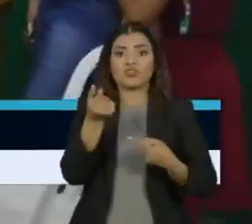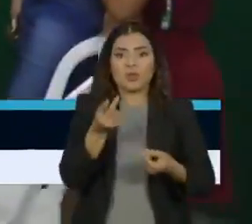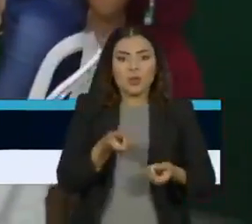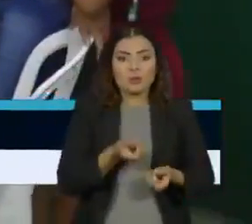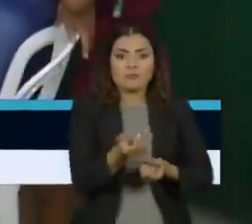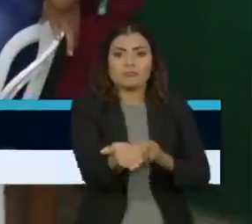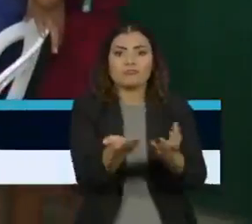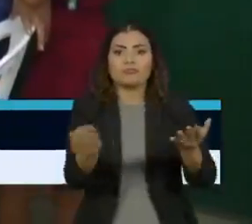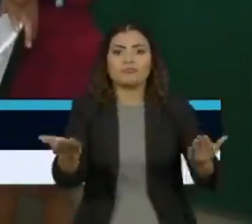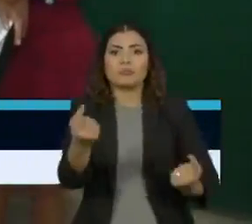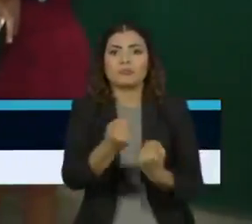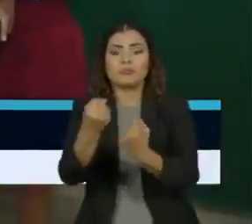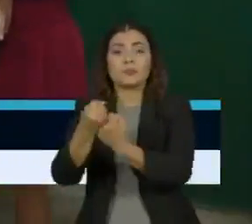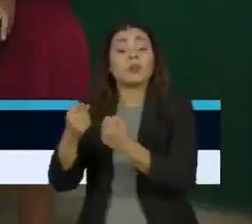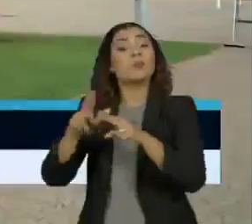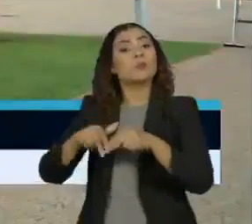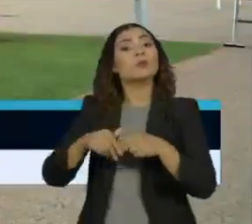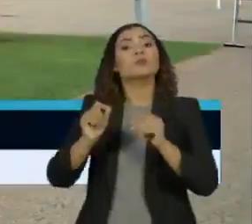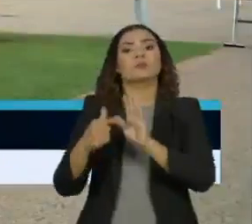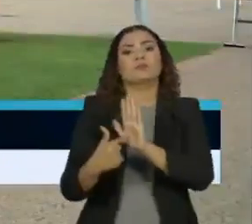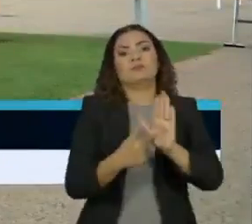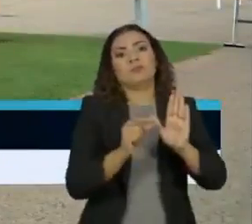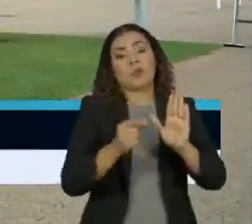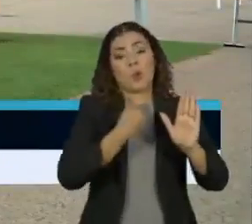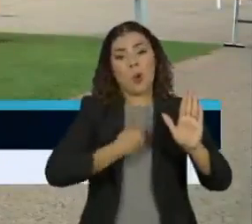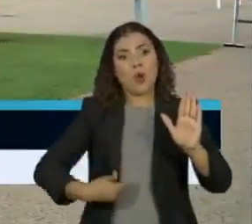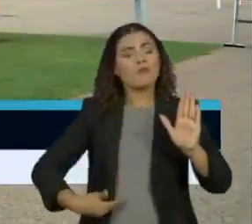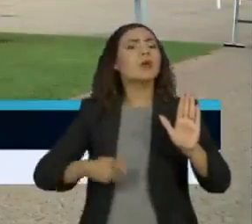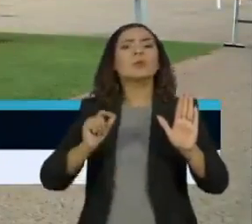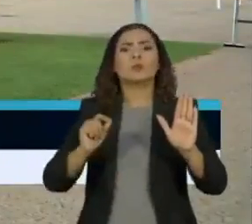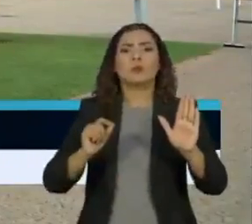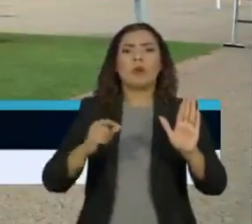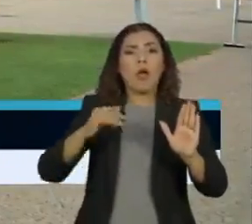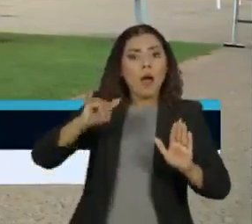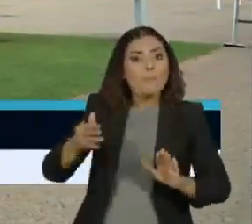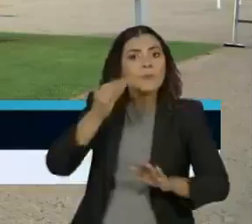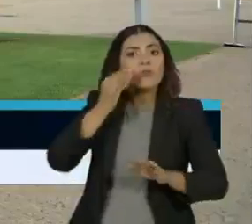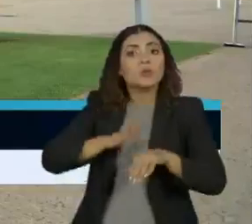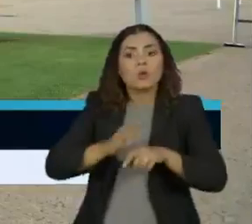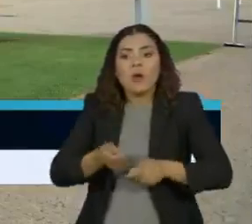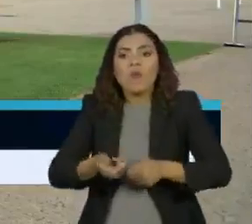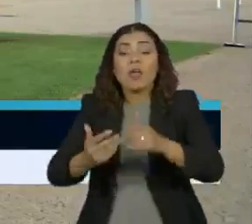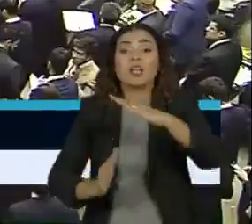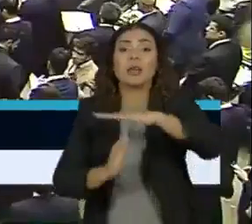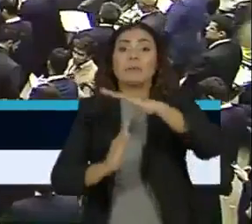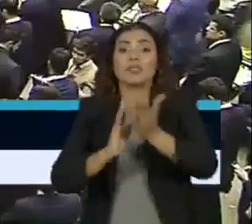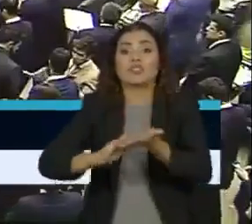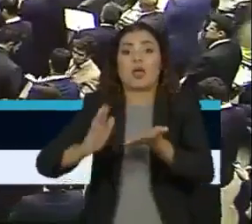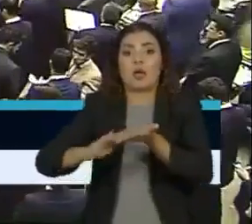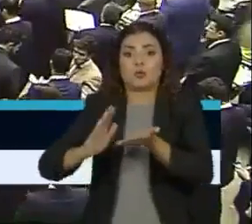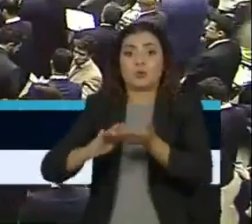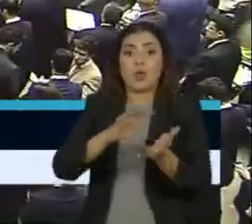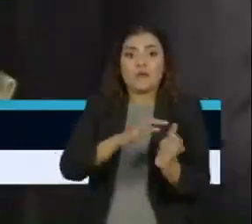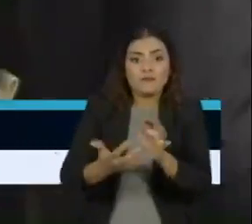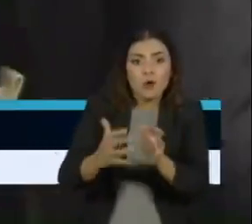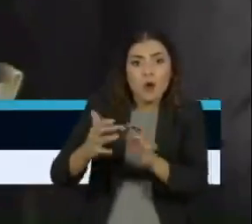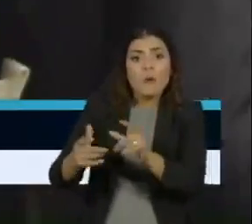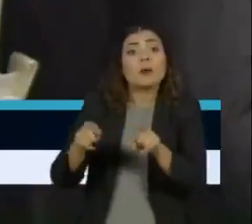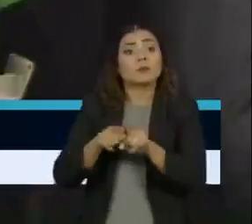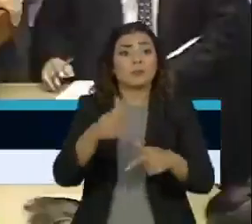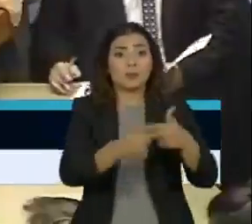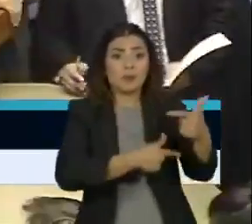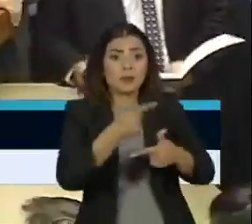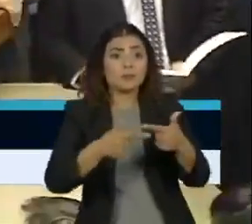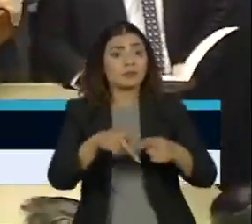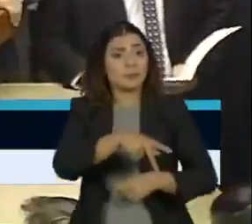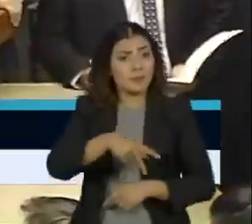renda, deu lugar ao manual liberal. O governo jogou suas fichas no teto de gastos públicos, nas reformas, como a trabalhista